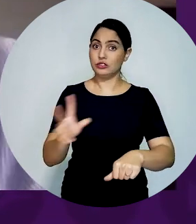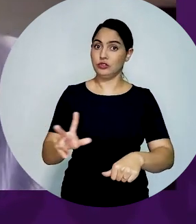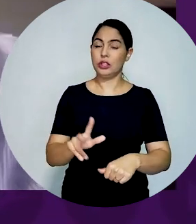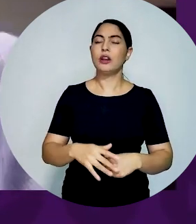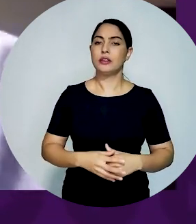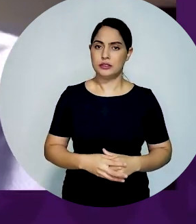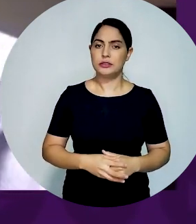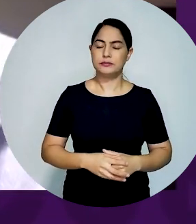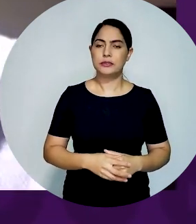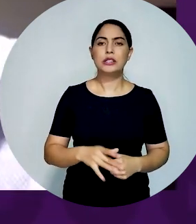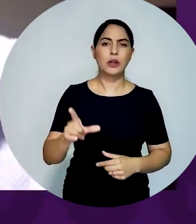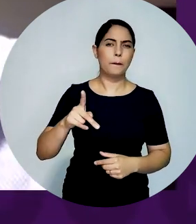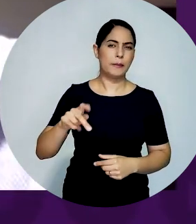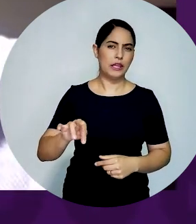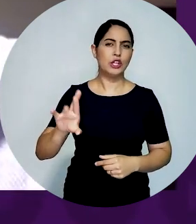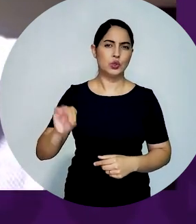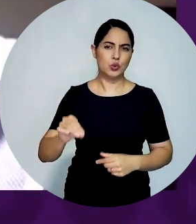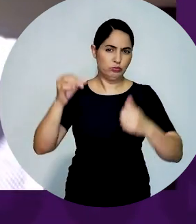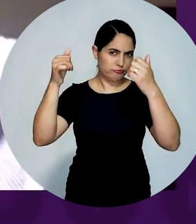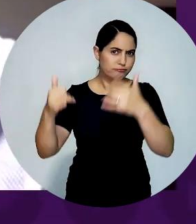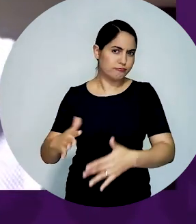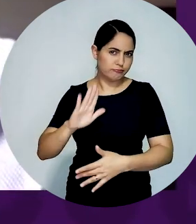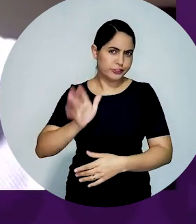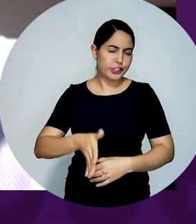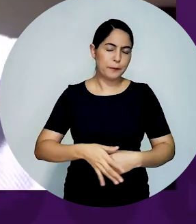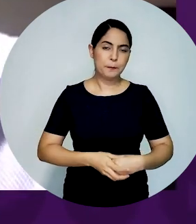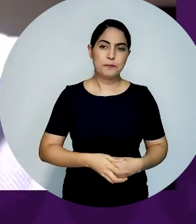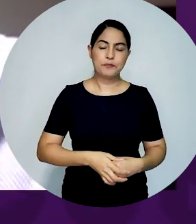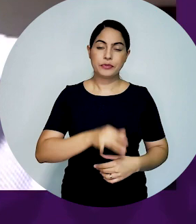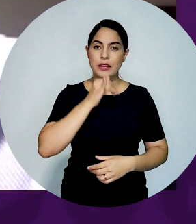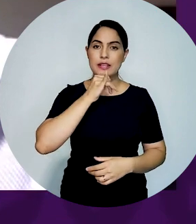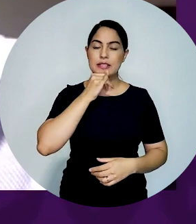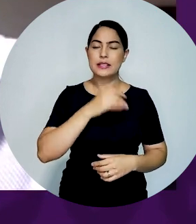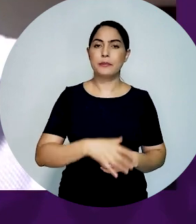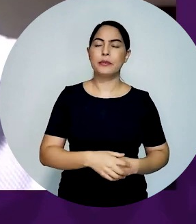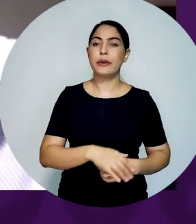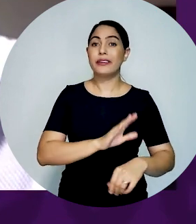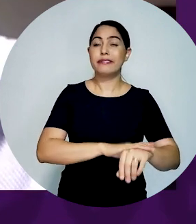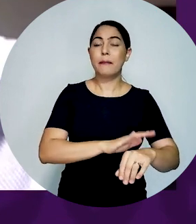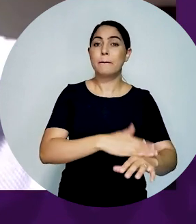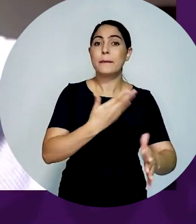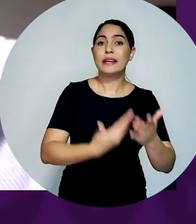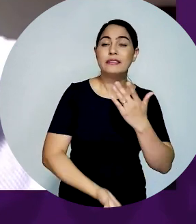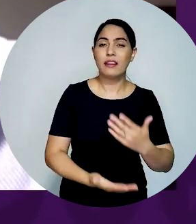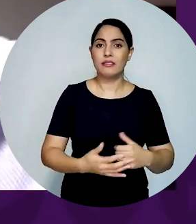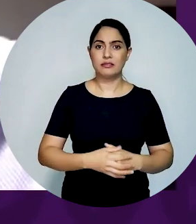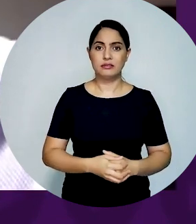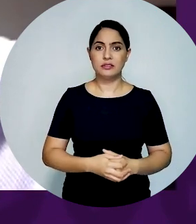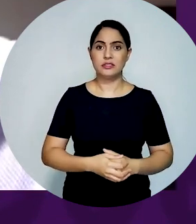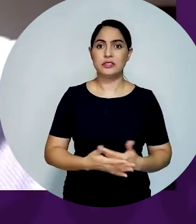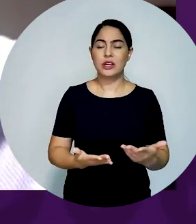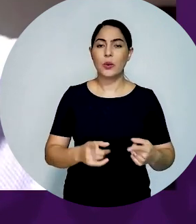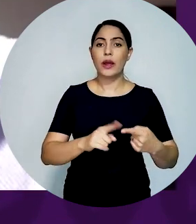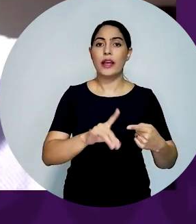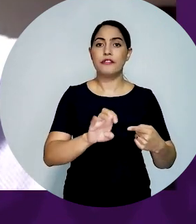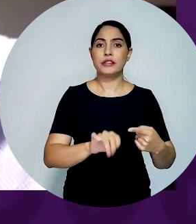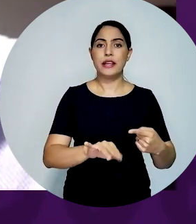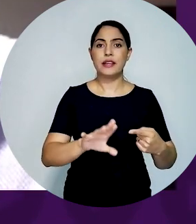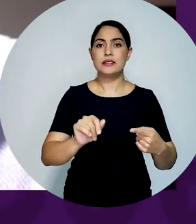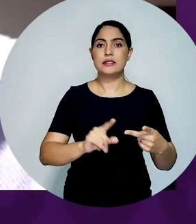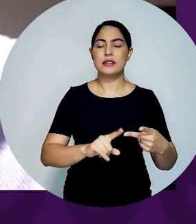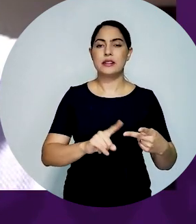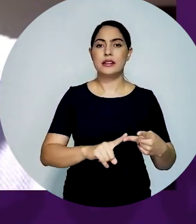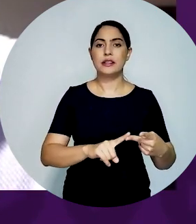Então, como o Pedro já anunciou, quando é inútil perder tempo, tutela da evidência e